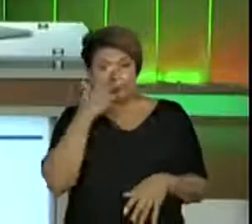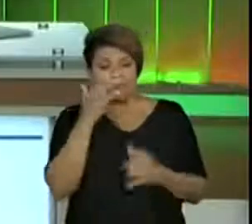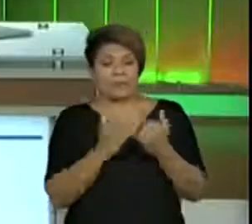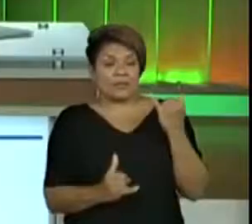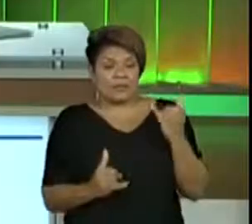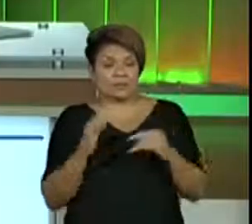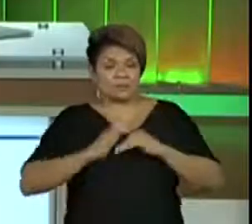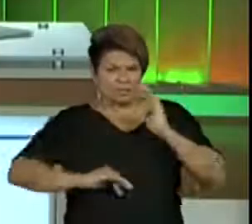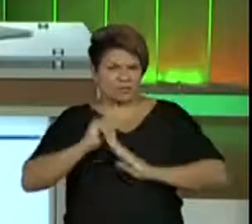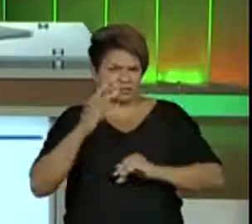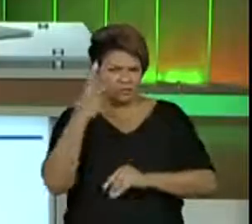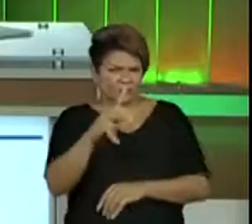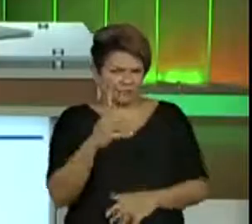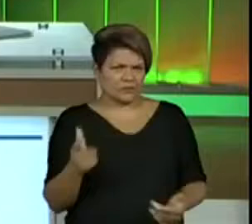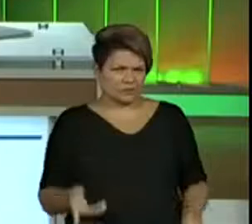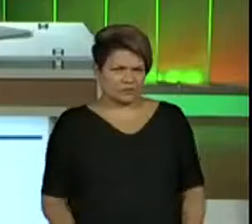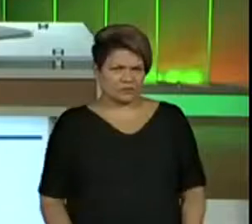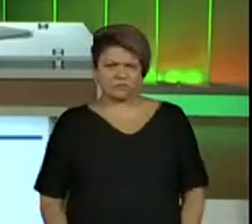vocês isso?